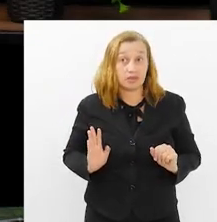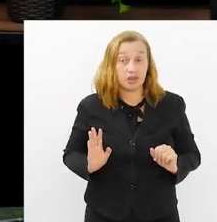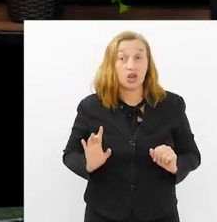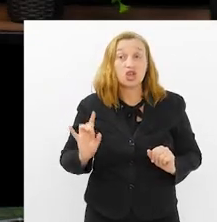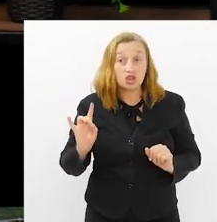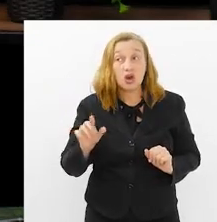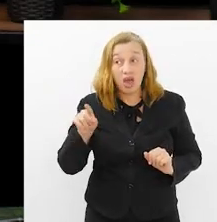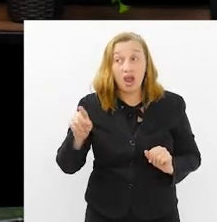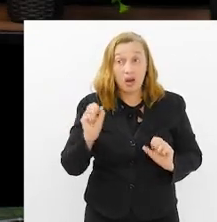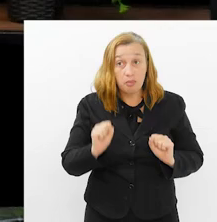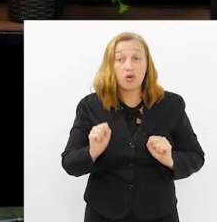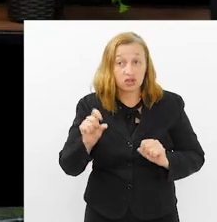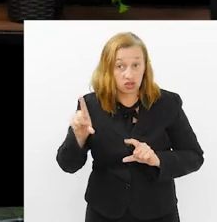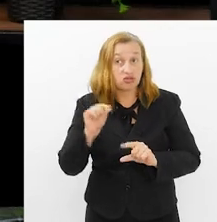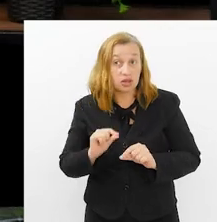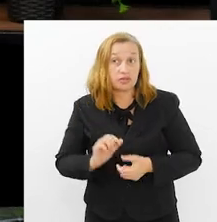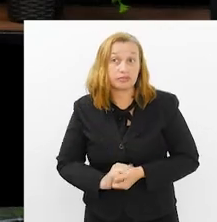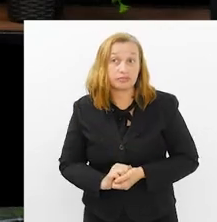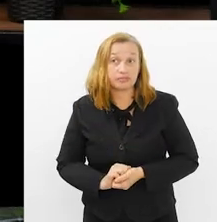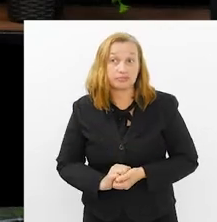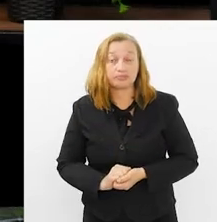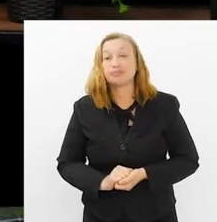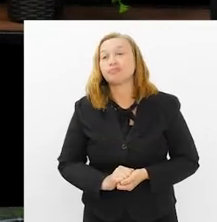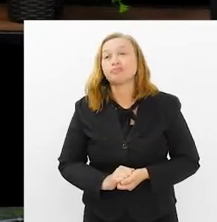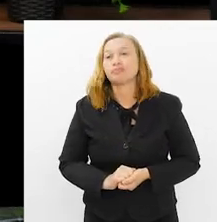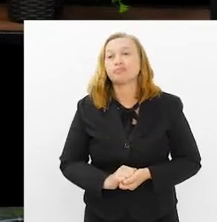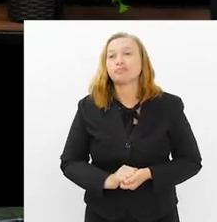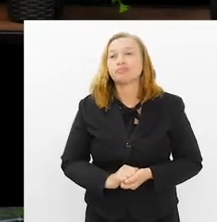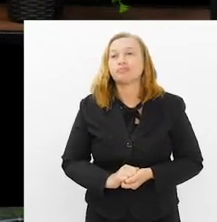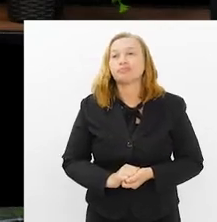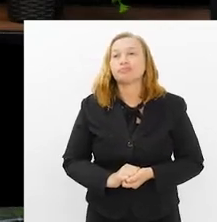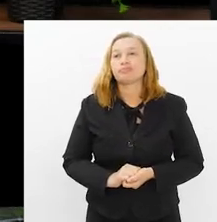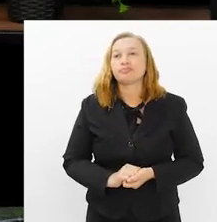dela. Só assim ela pôde escolher.